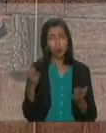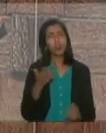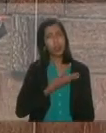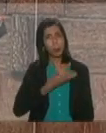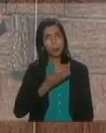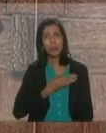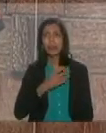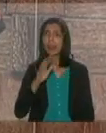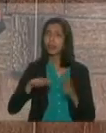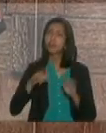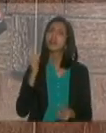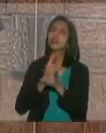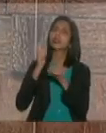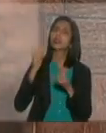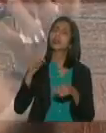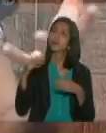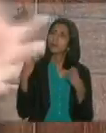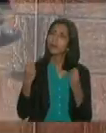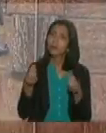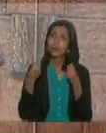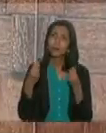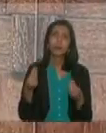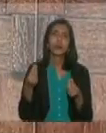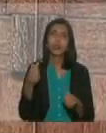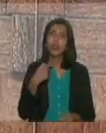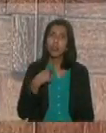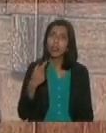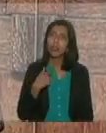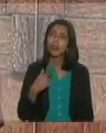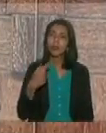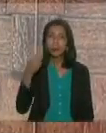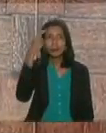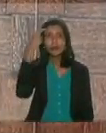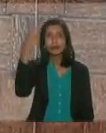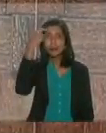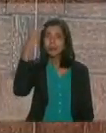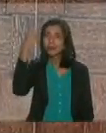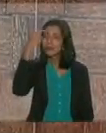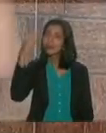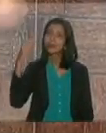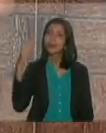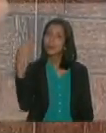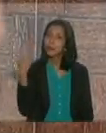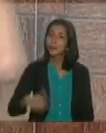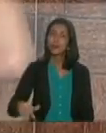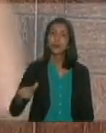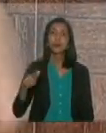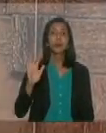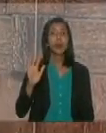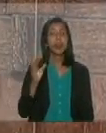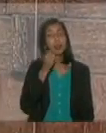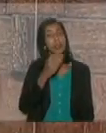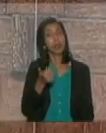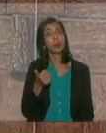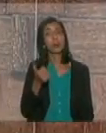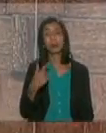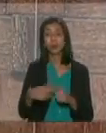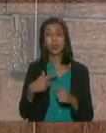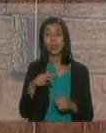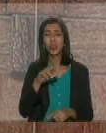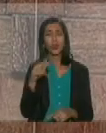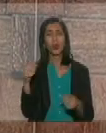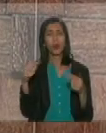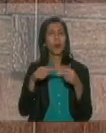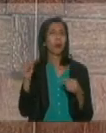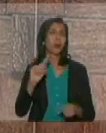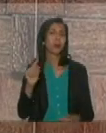amiga hoje em dia, ela às vezes me encontra e fala, ai, Cláudia, eu carreguei isso na minha vida, reprovei, mas ainda bem, porque você não... Ela falou pra mim, isso